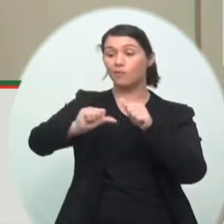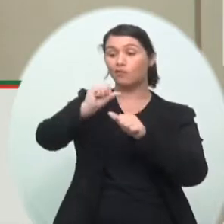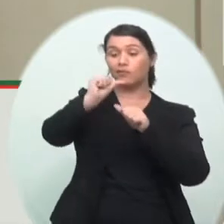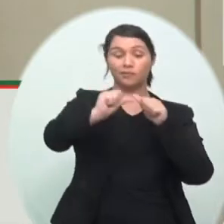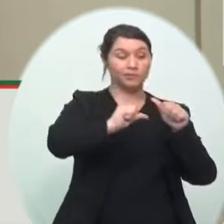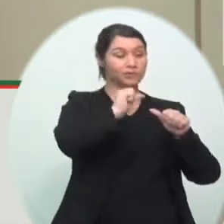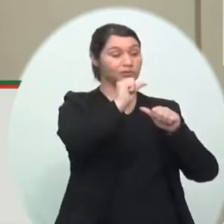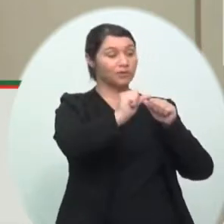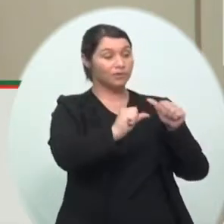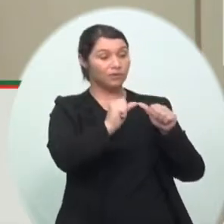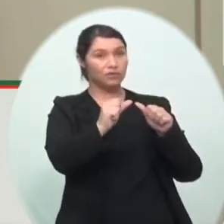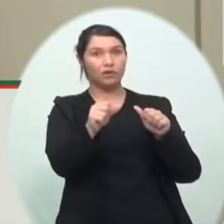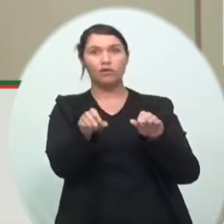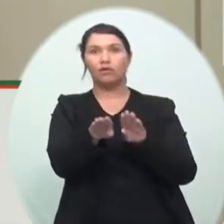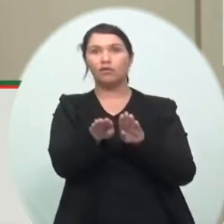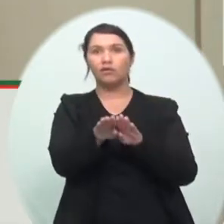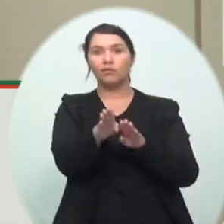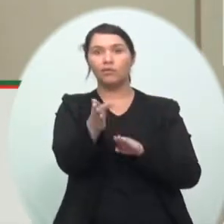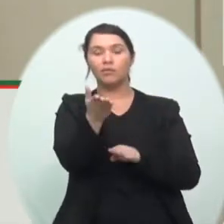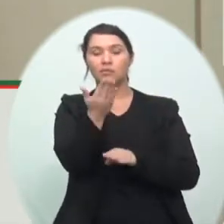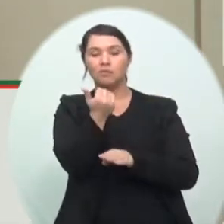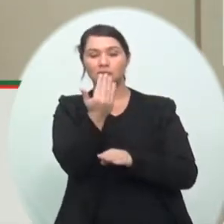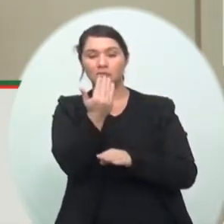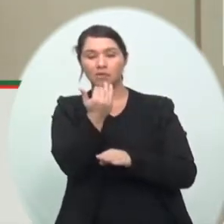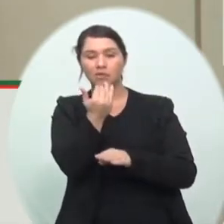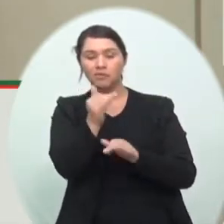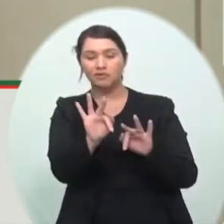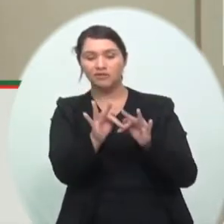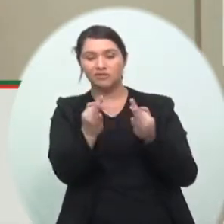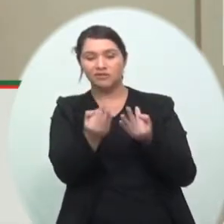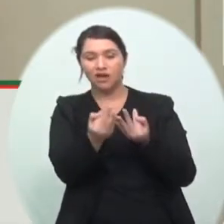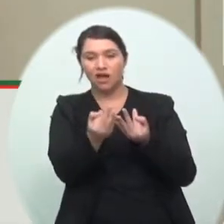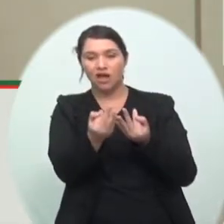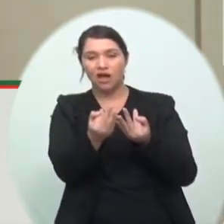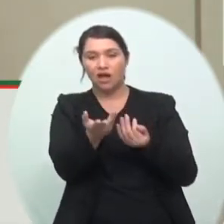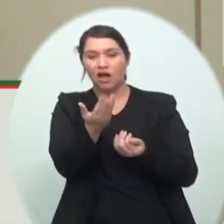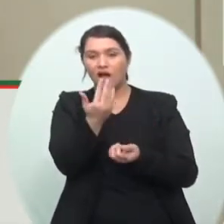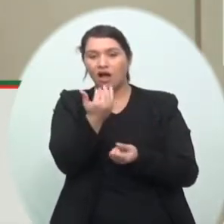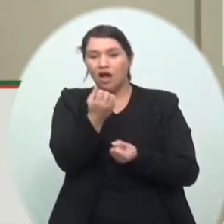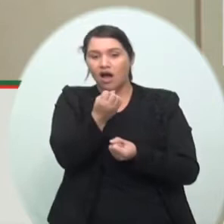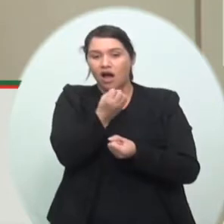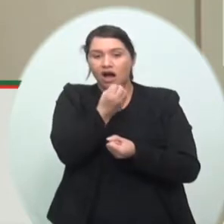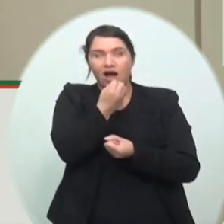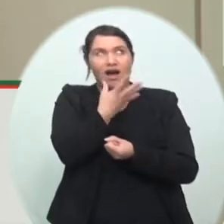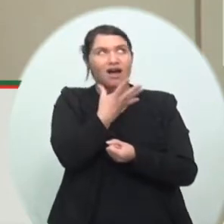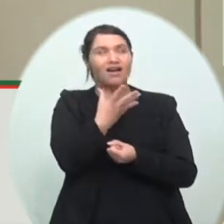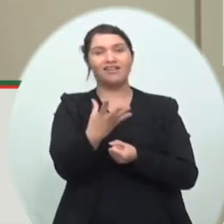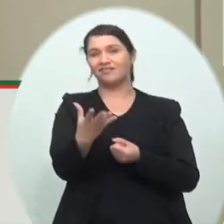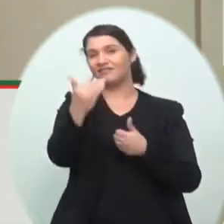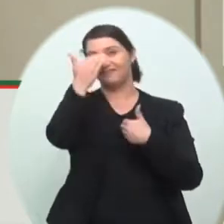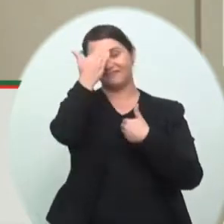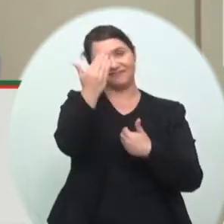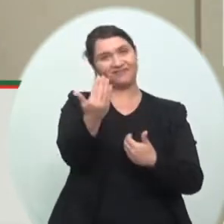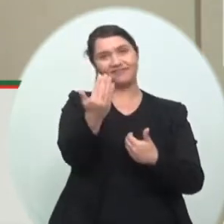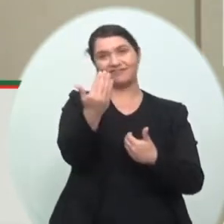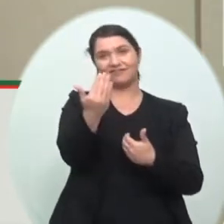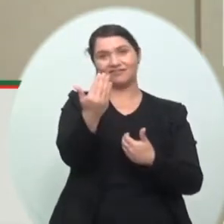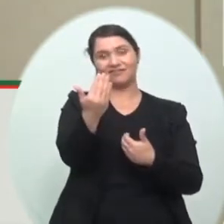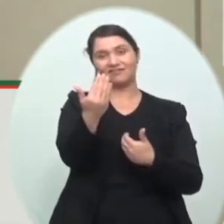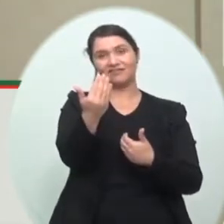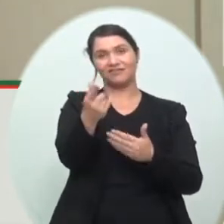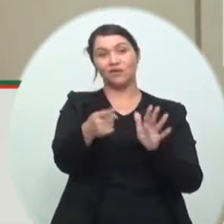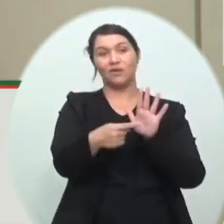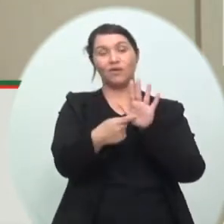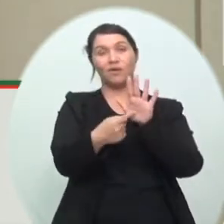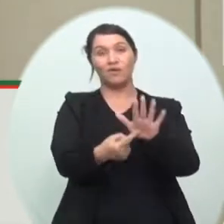refeição em um banquete, uma casa em um lar, um estranho em um amigo. A gratidão dá sentido ao nosso passado, traz